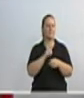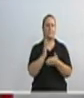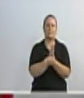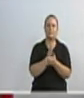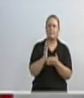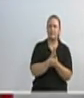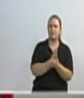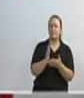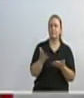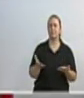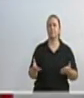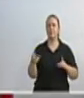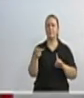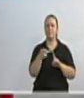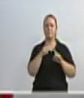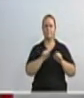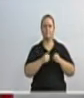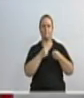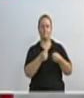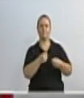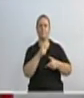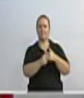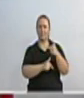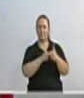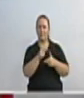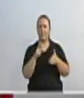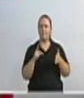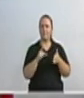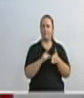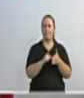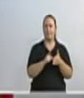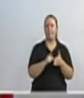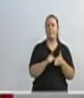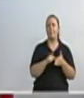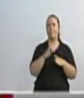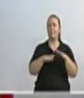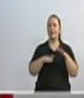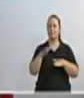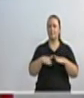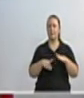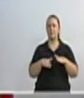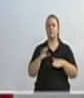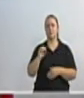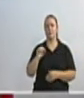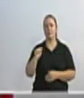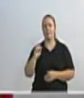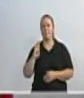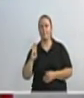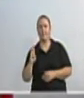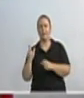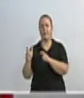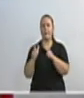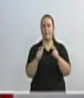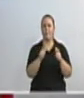do consumidor tivemos, quer seja no PROCON, ou quer seja de maneira na OAB, em outros